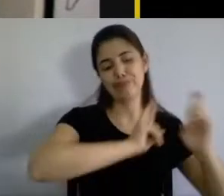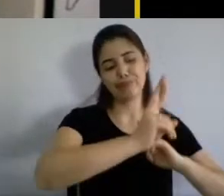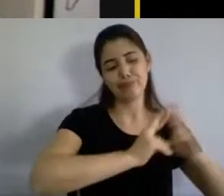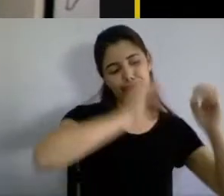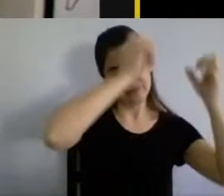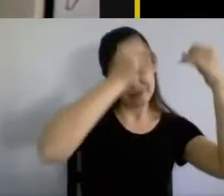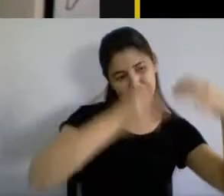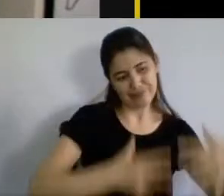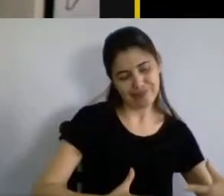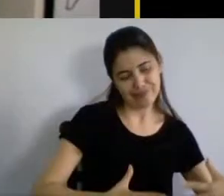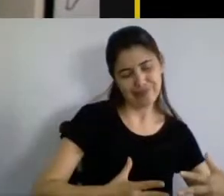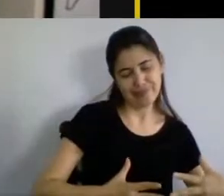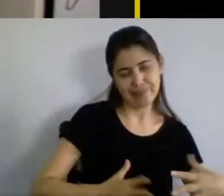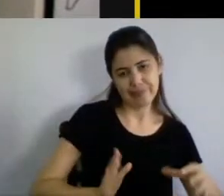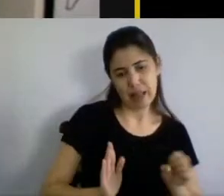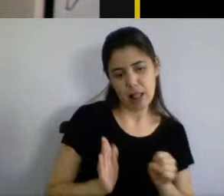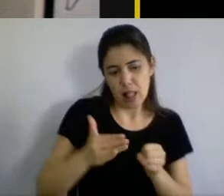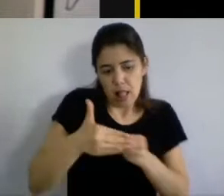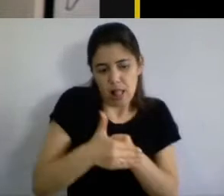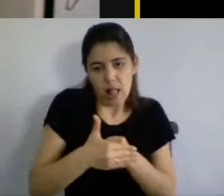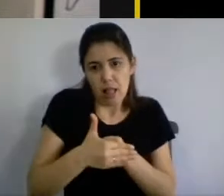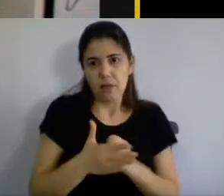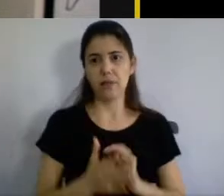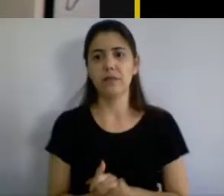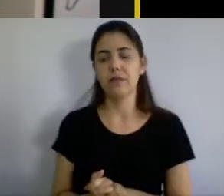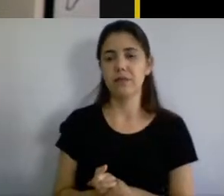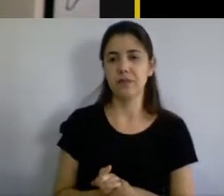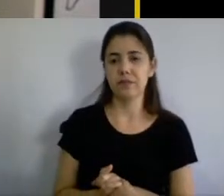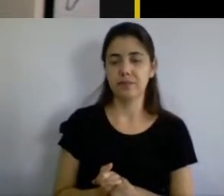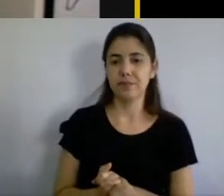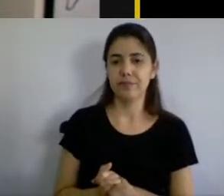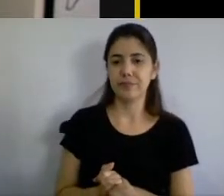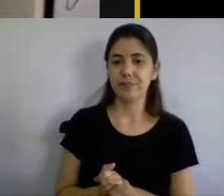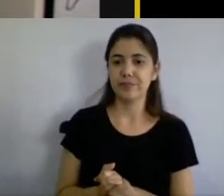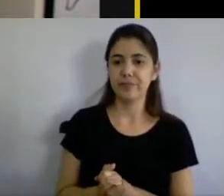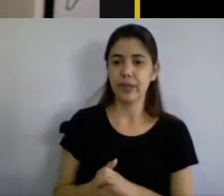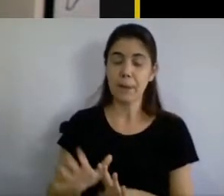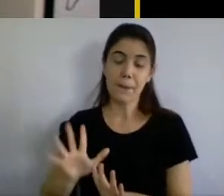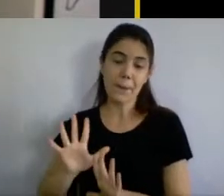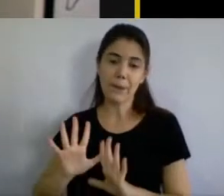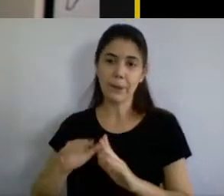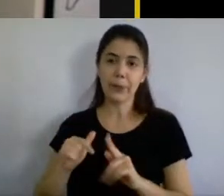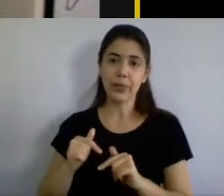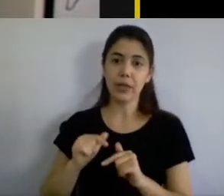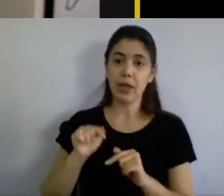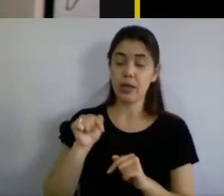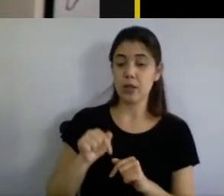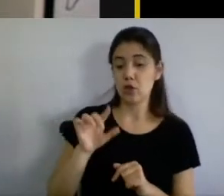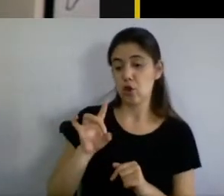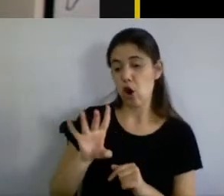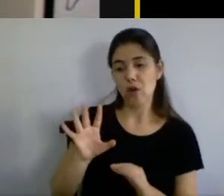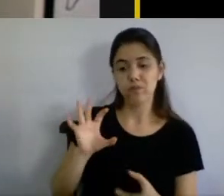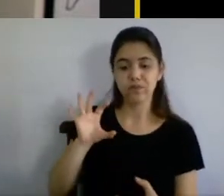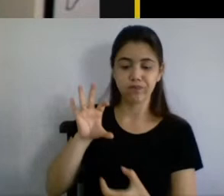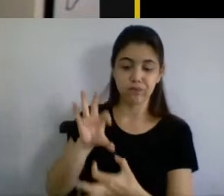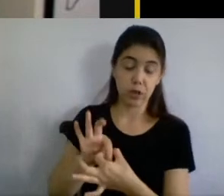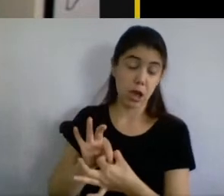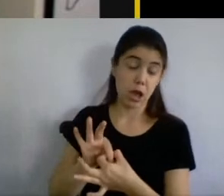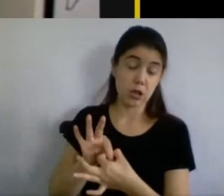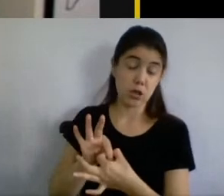a retórica se associou quase sempre ao direito e exercido sempre de